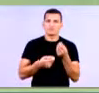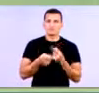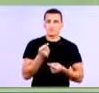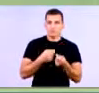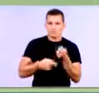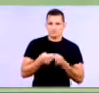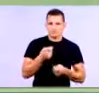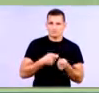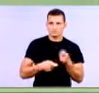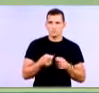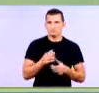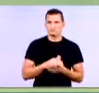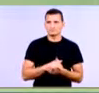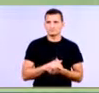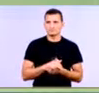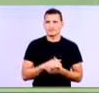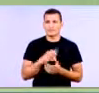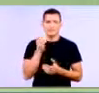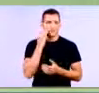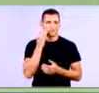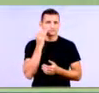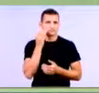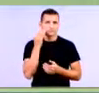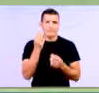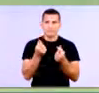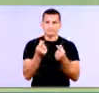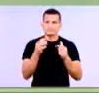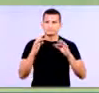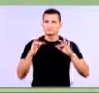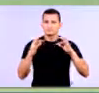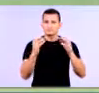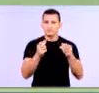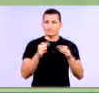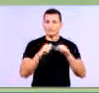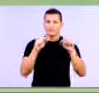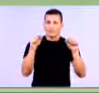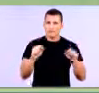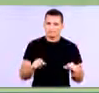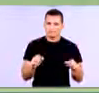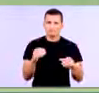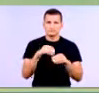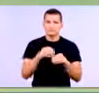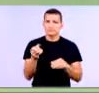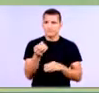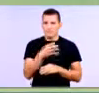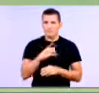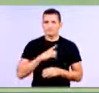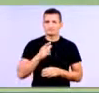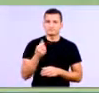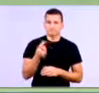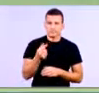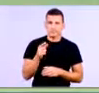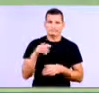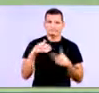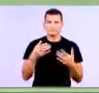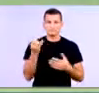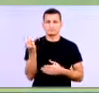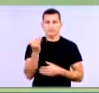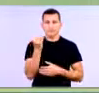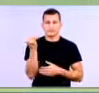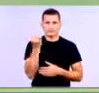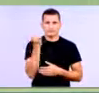custo. Todo sistema, né, implementação nova, há um custo. Então, é